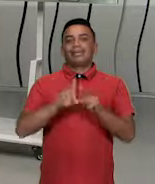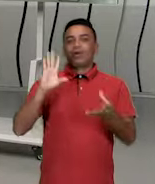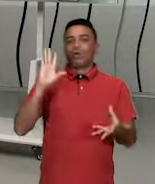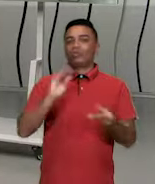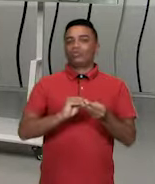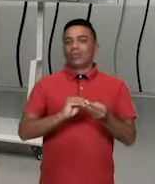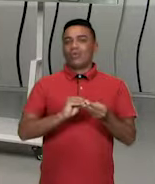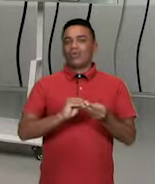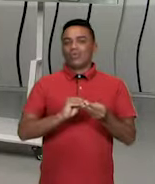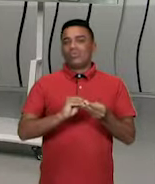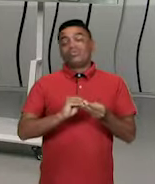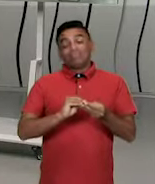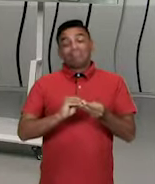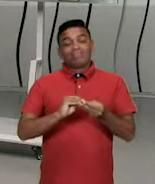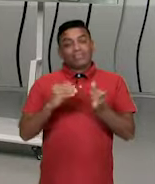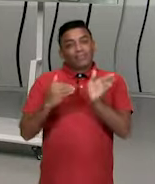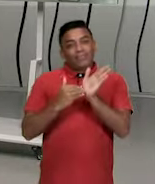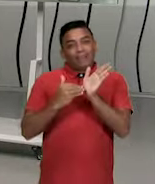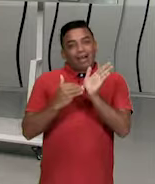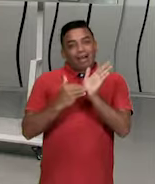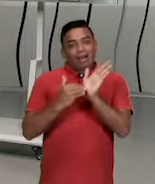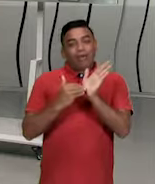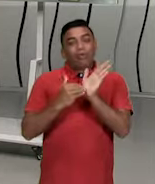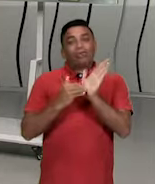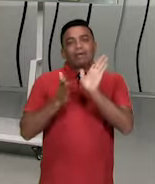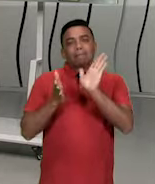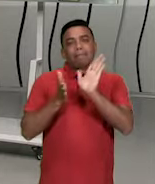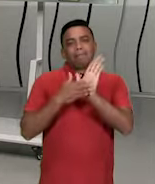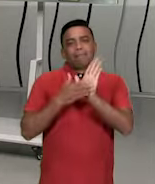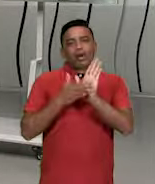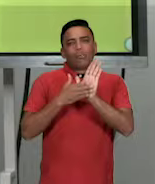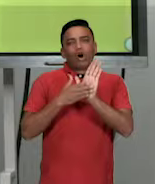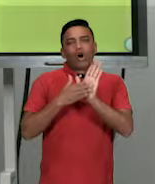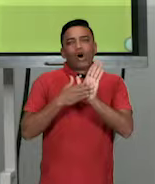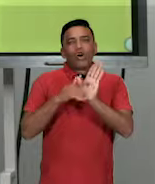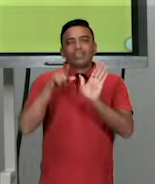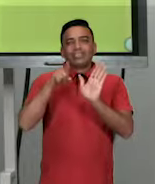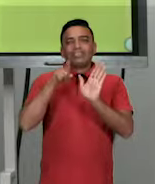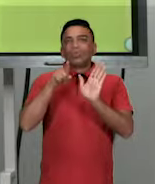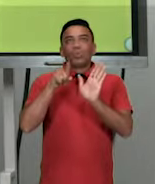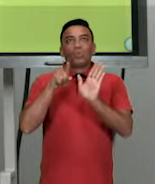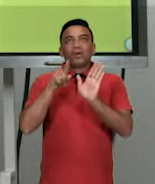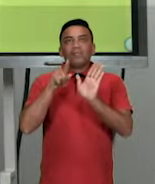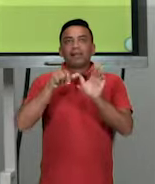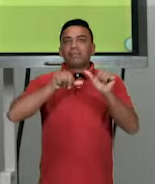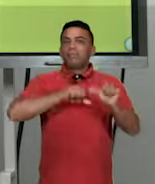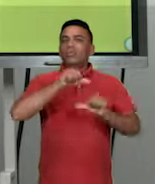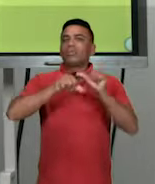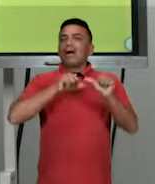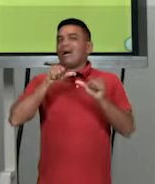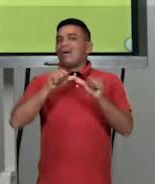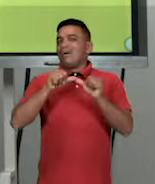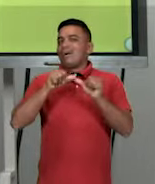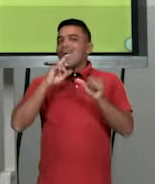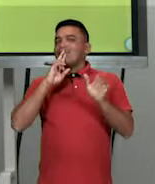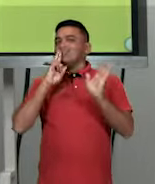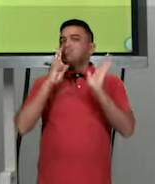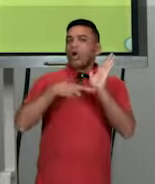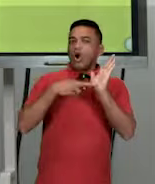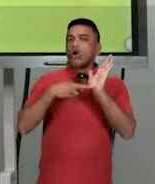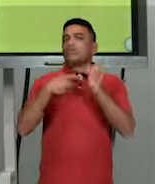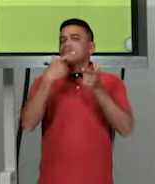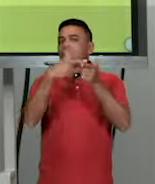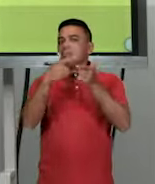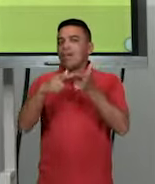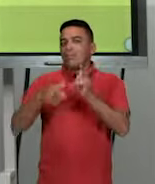que normalmente está presente a proposta de intervenção, que é exigida pela